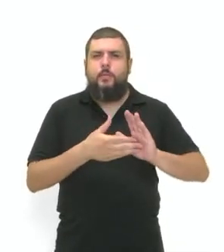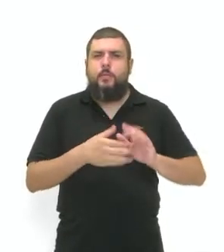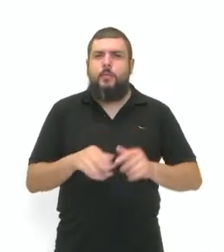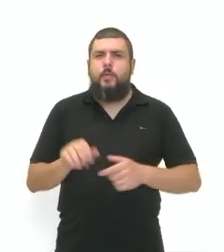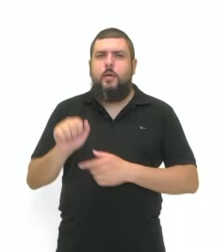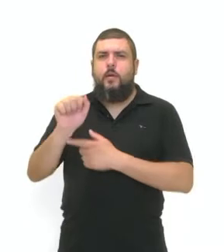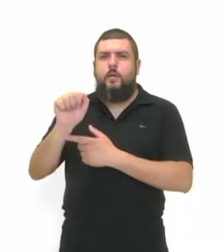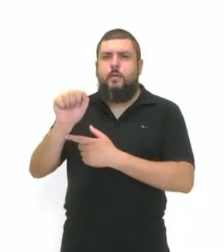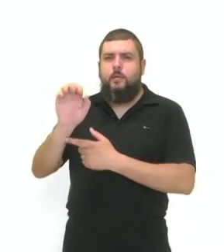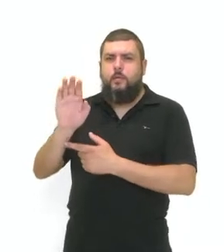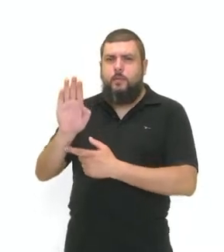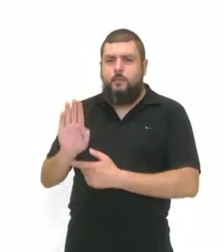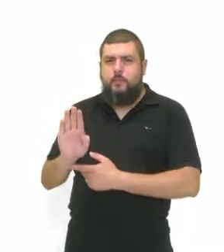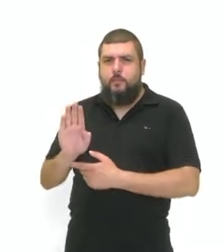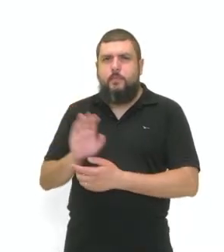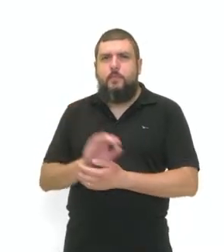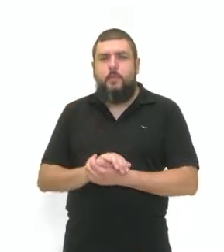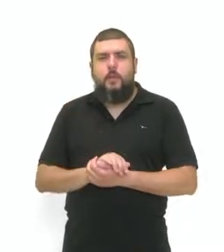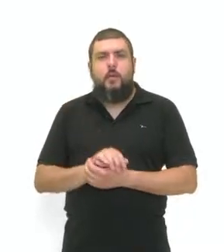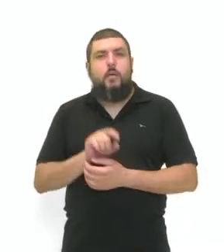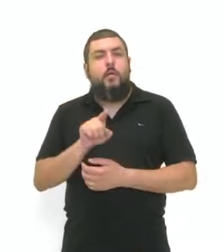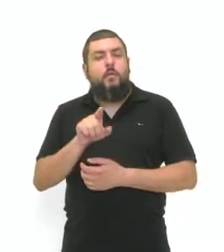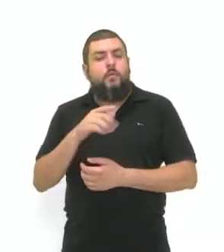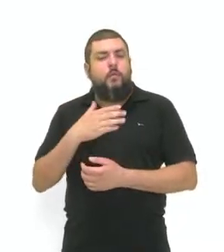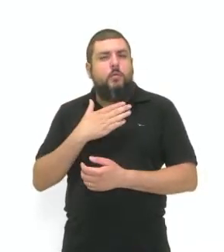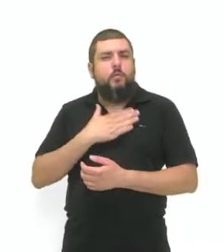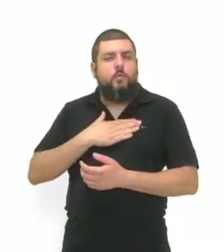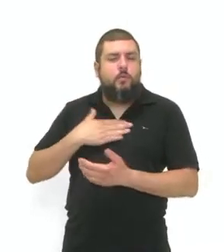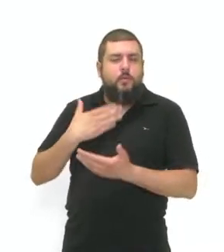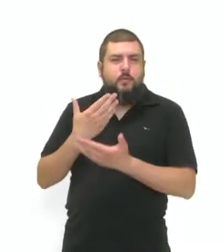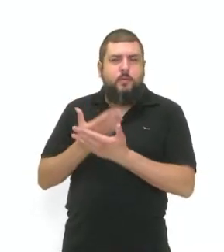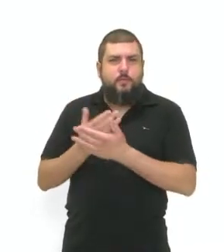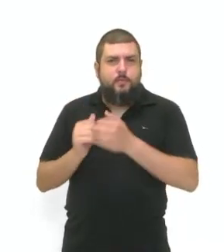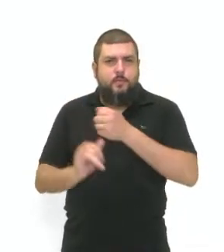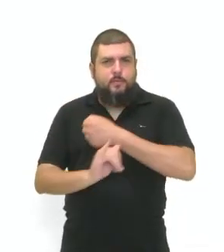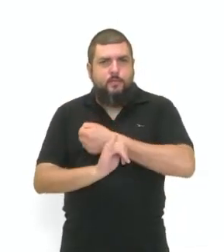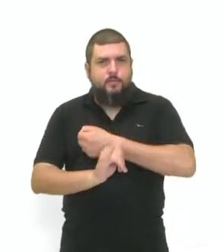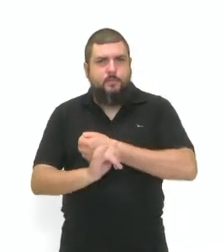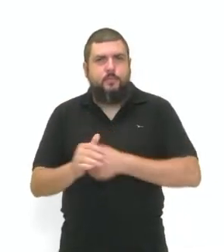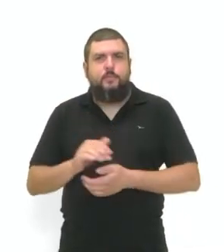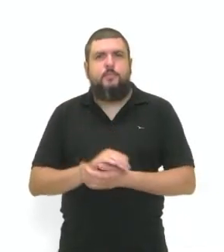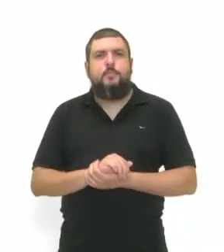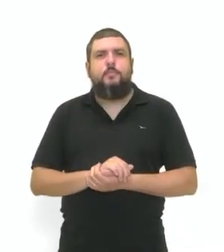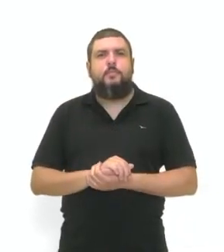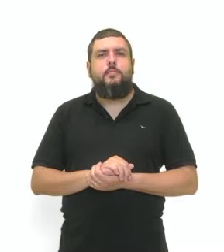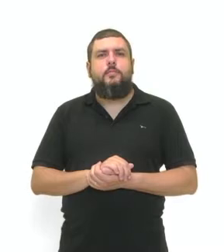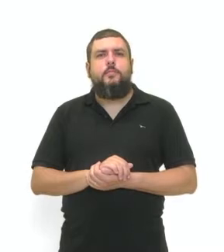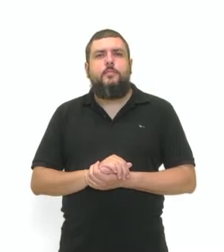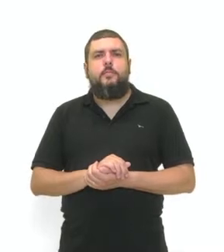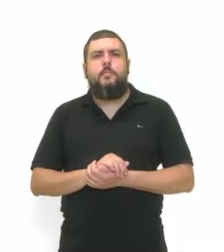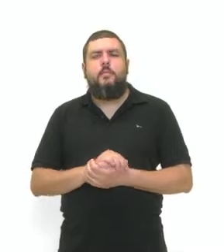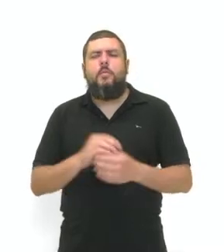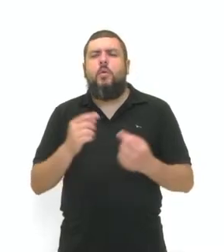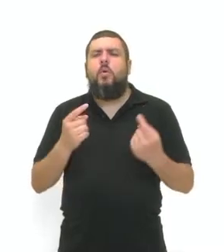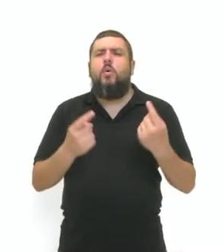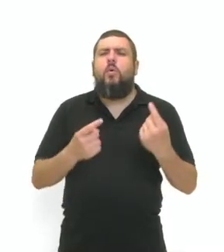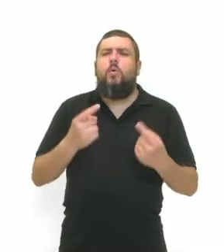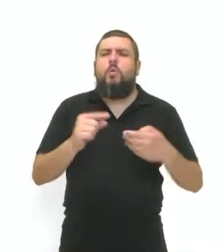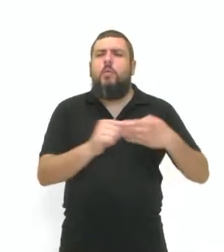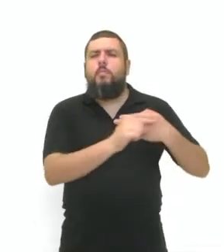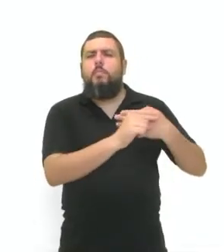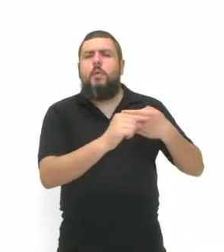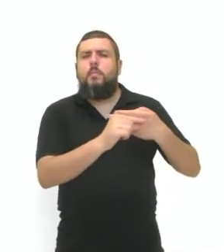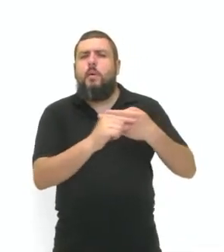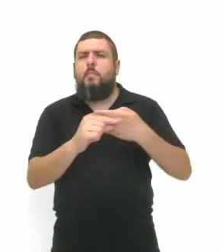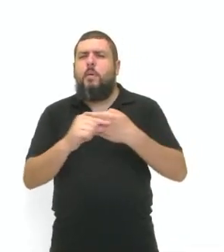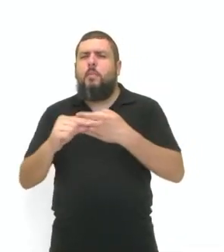B para você que gosta de estudar crônicas. Olha só, quais são os cronistas citados na crônica e por